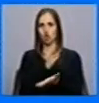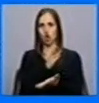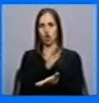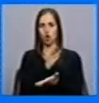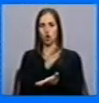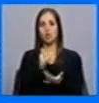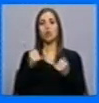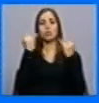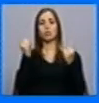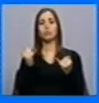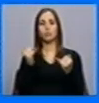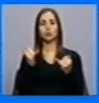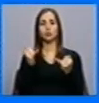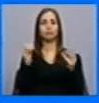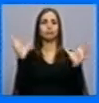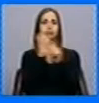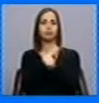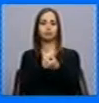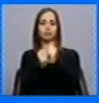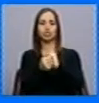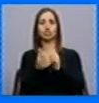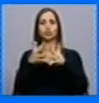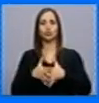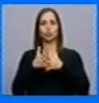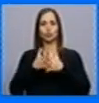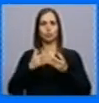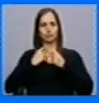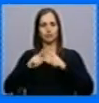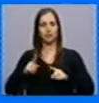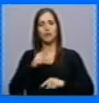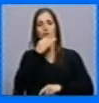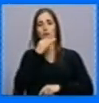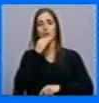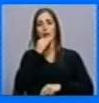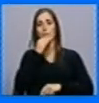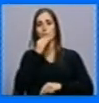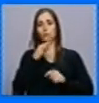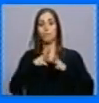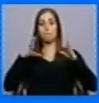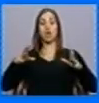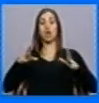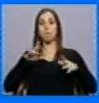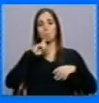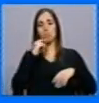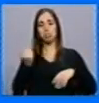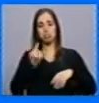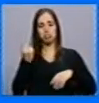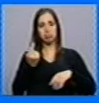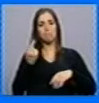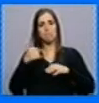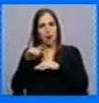de colapsar, digamos assim, para outro tipo de estrutura. Quando estamos a falar de objetos maiores, pode durar um bocadinho mais. Mas, portanto, nós ainda